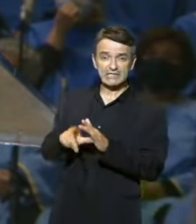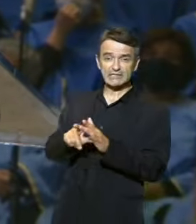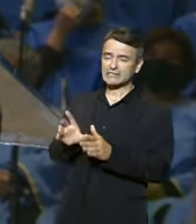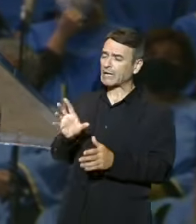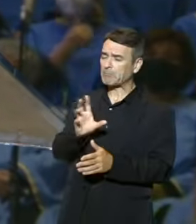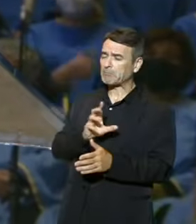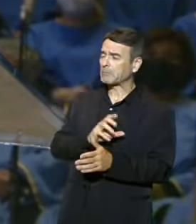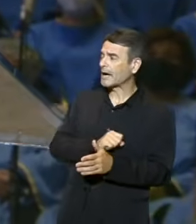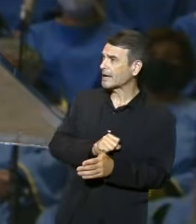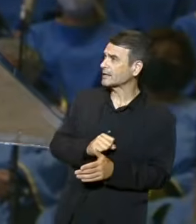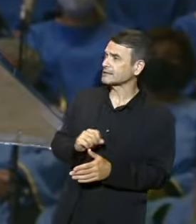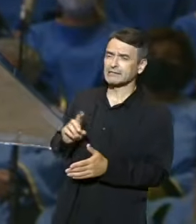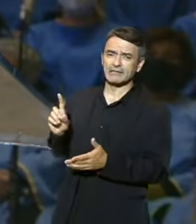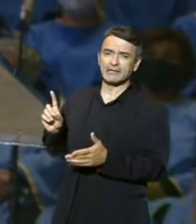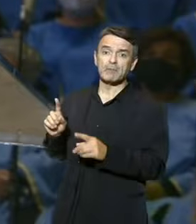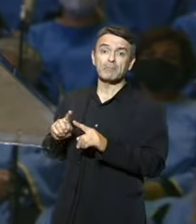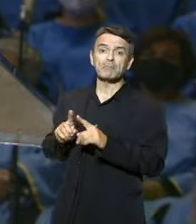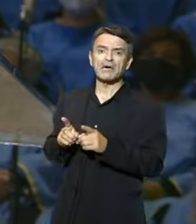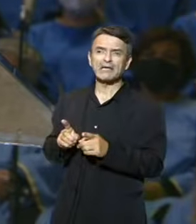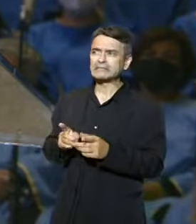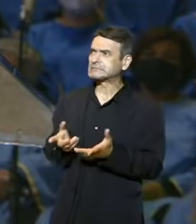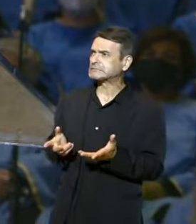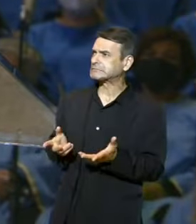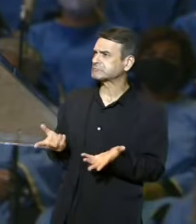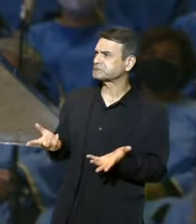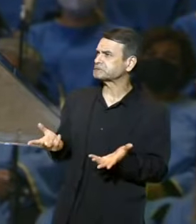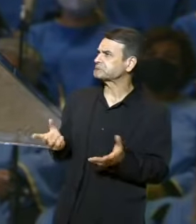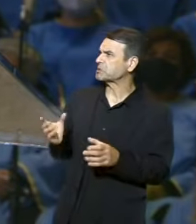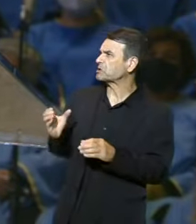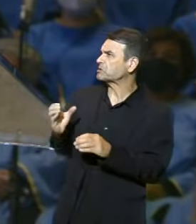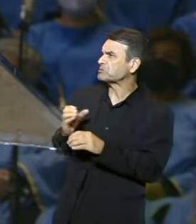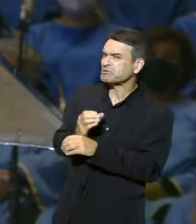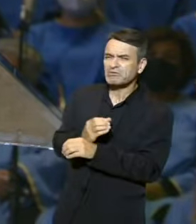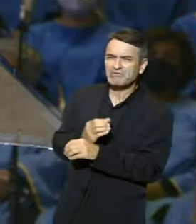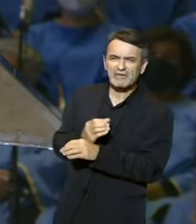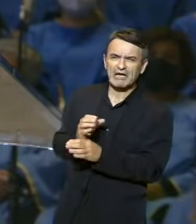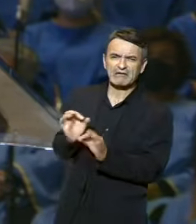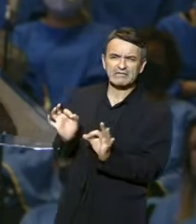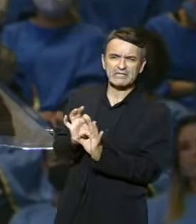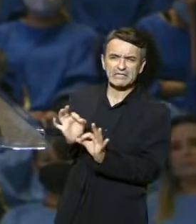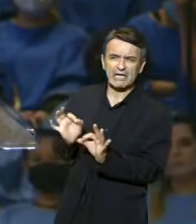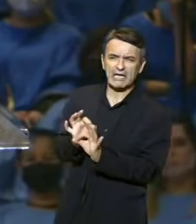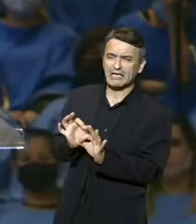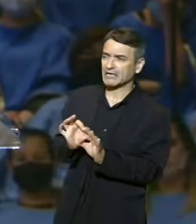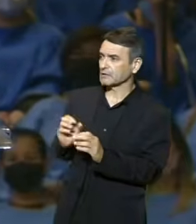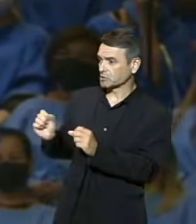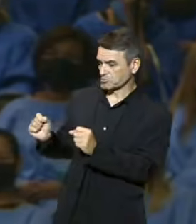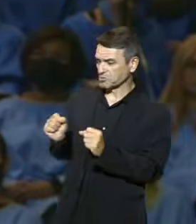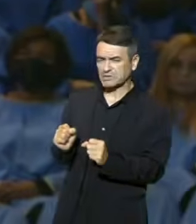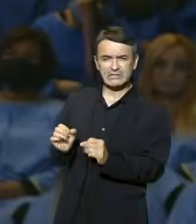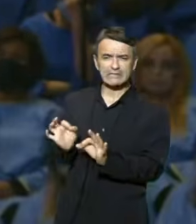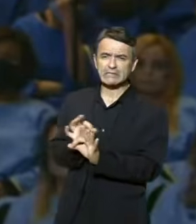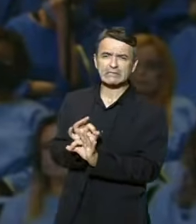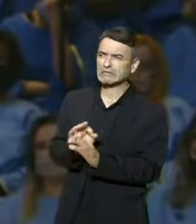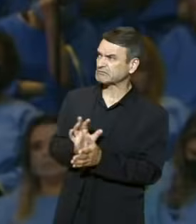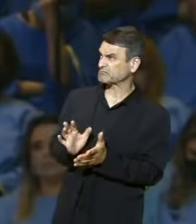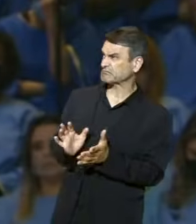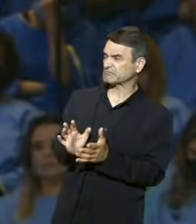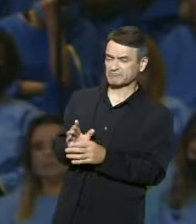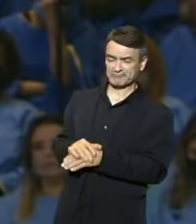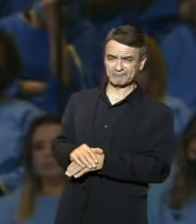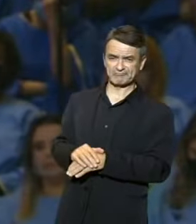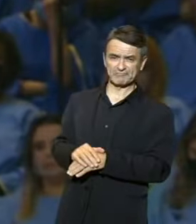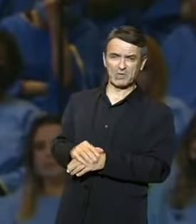tinha dificuldade de confiar no amor, no poder, no plano e no propósito